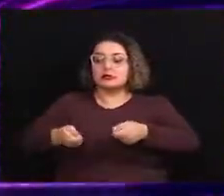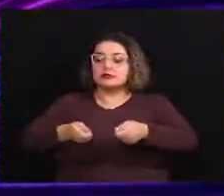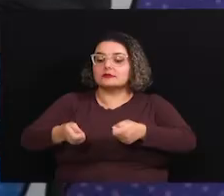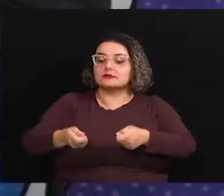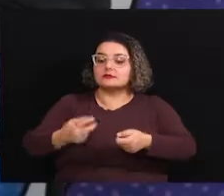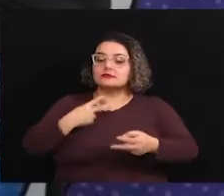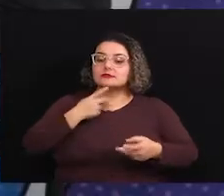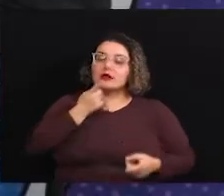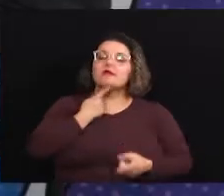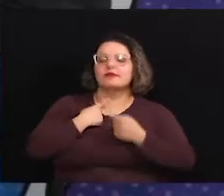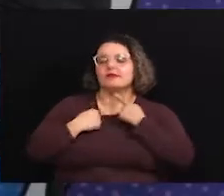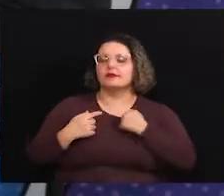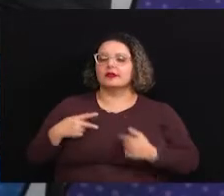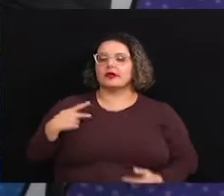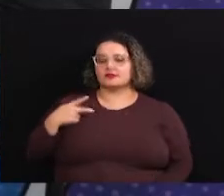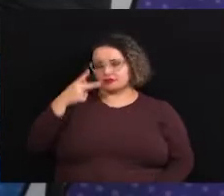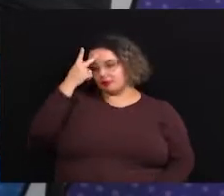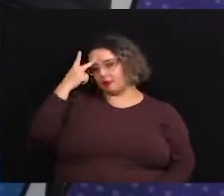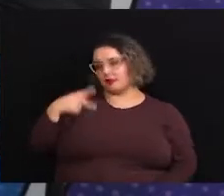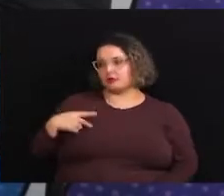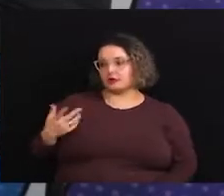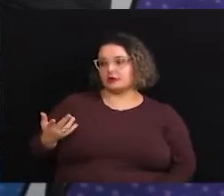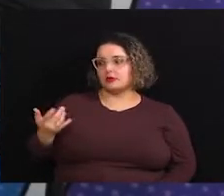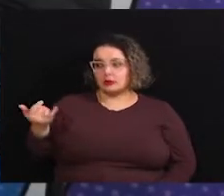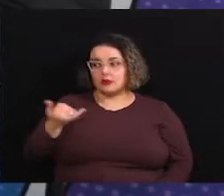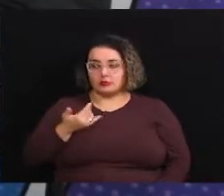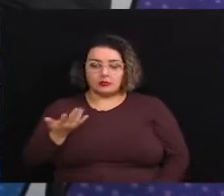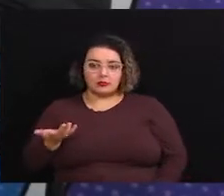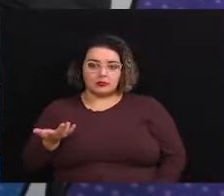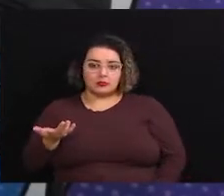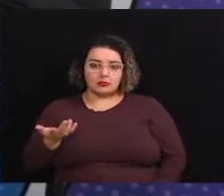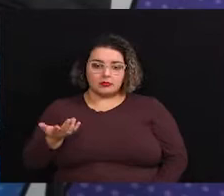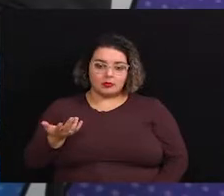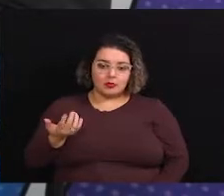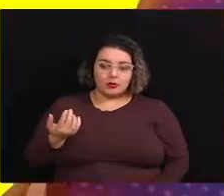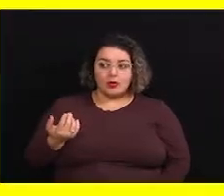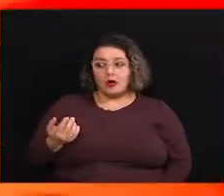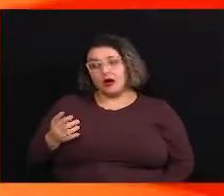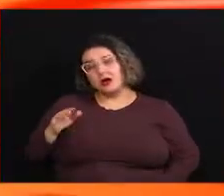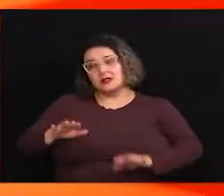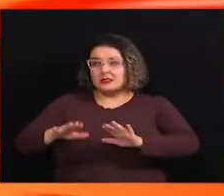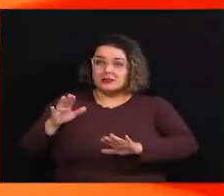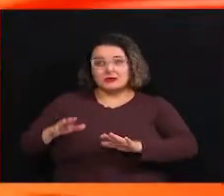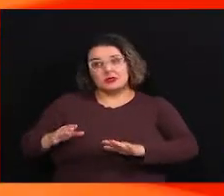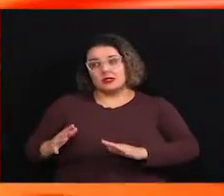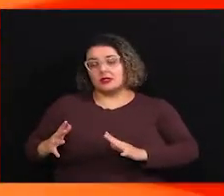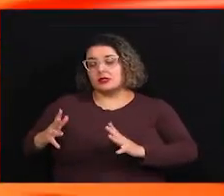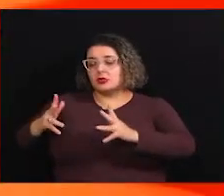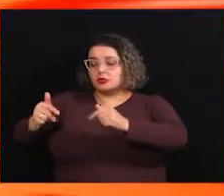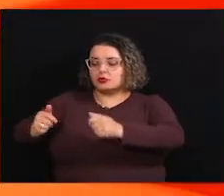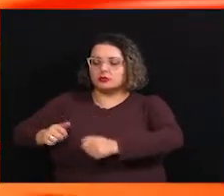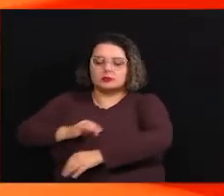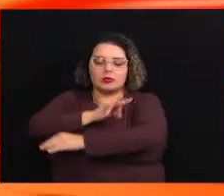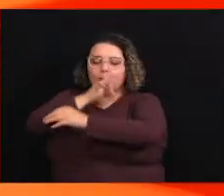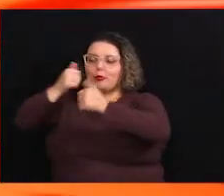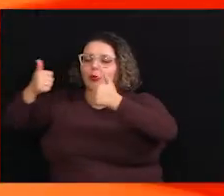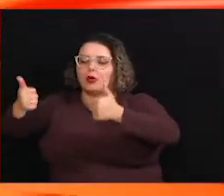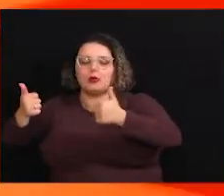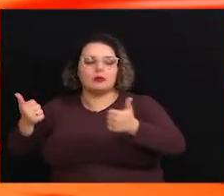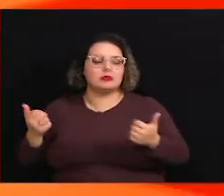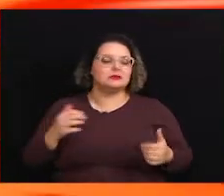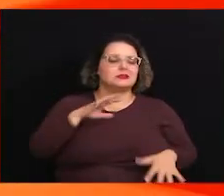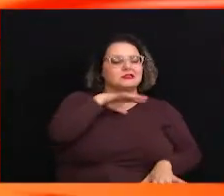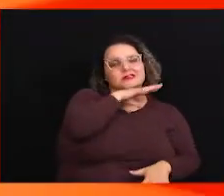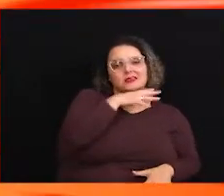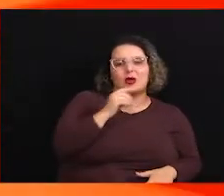dele. Que é o que você disse, né? Nem todo mundo ou não é só bonzinho ou só vilão, todo mundo tem um